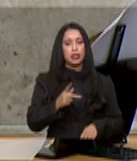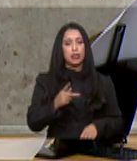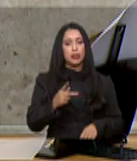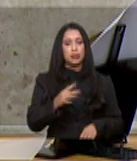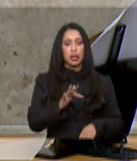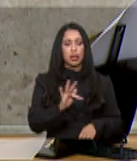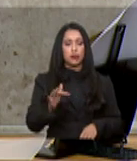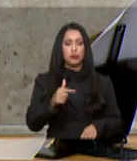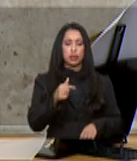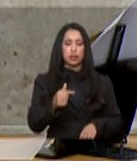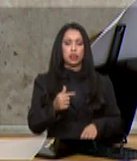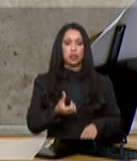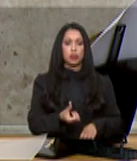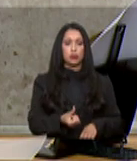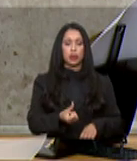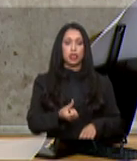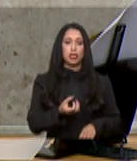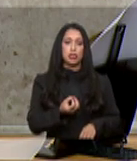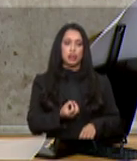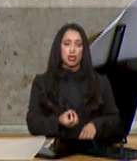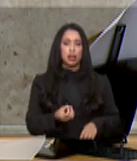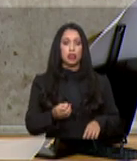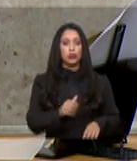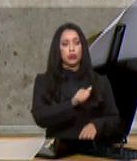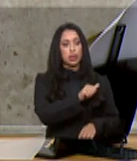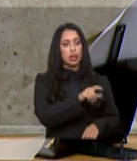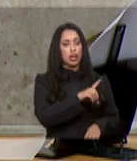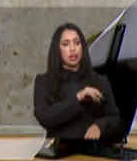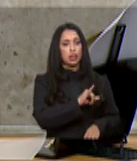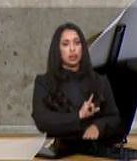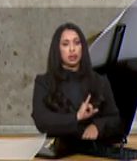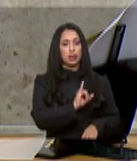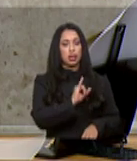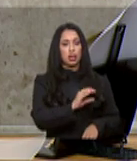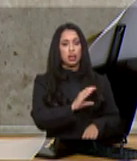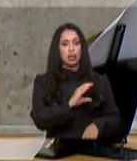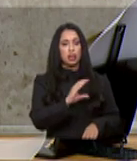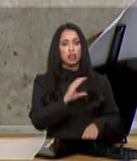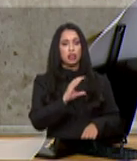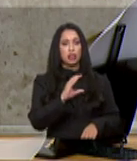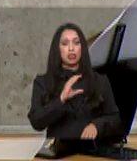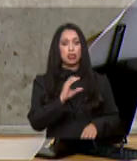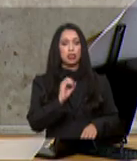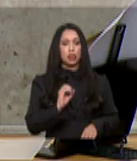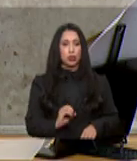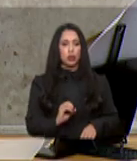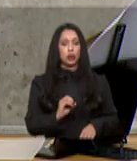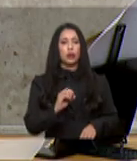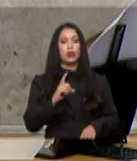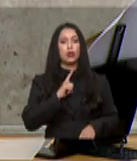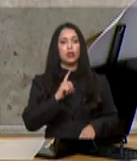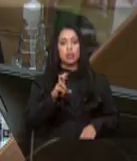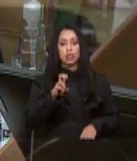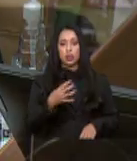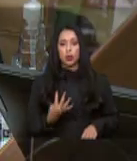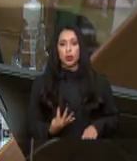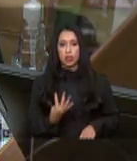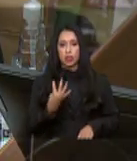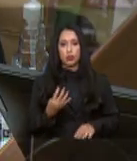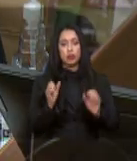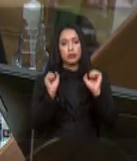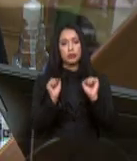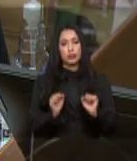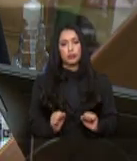precedental 760 e da ação direta de inconstitucionalidade por omissão número 54. A Excelência tem a